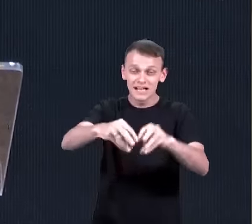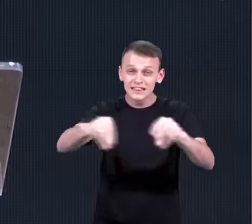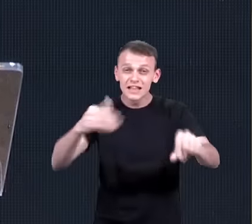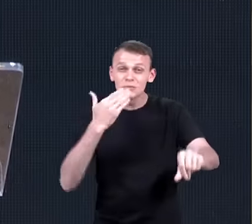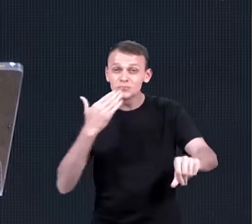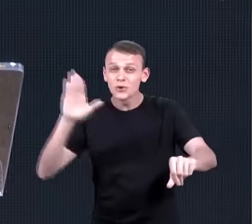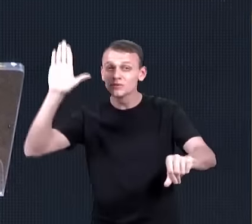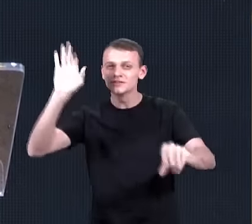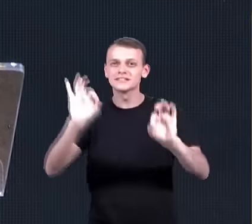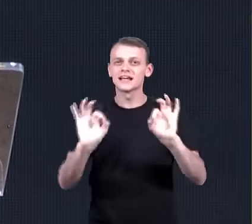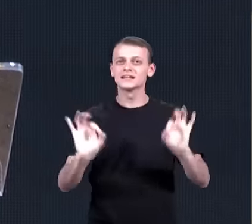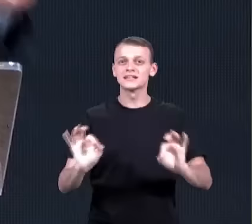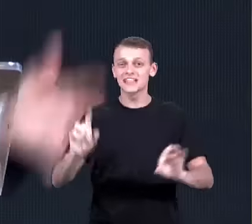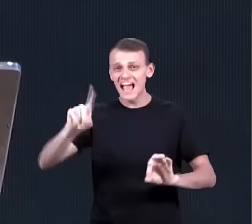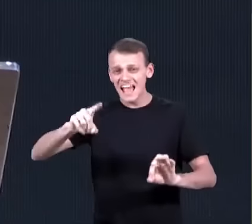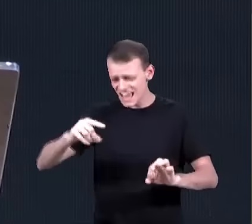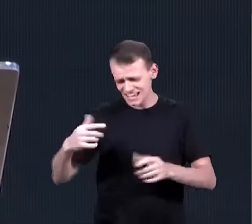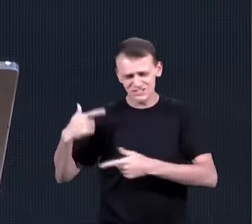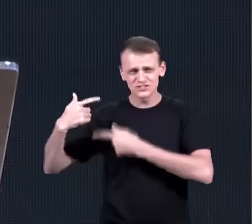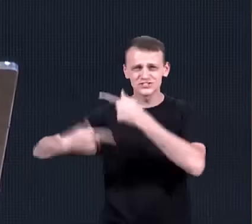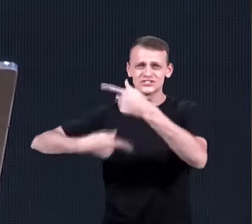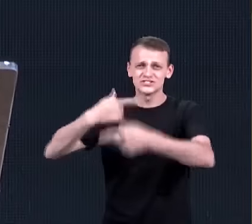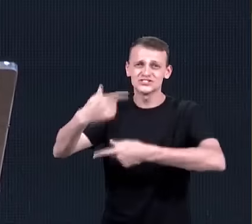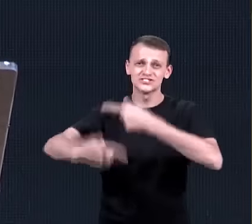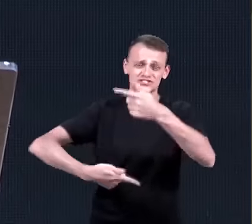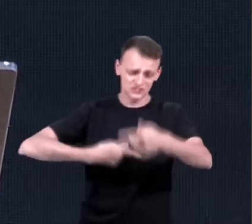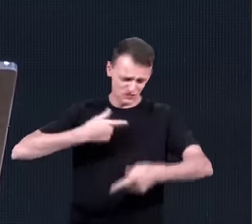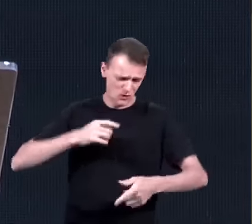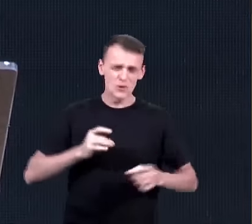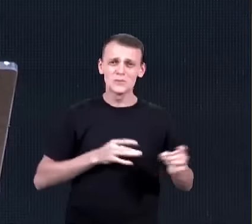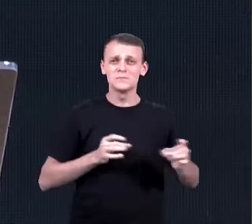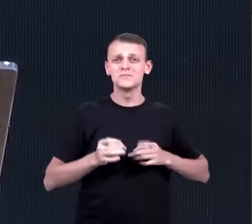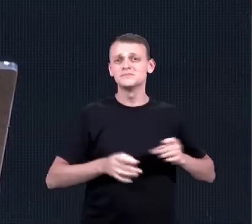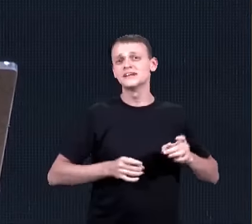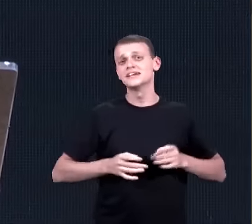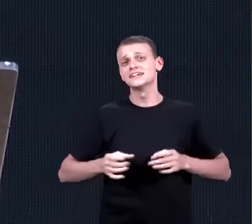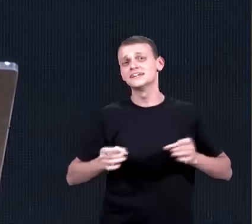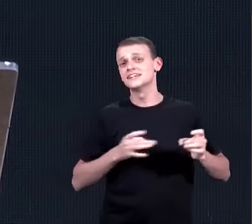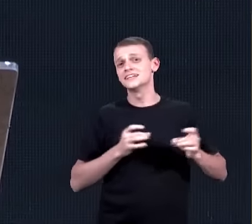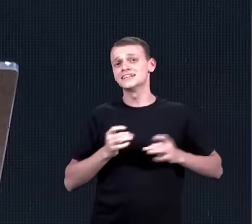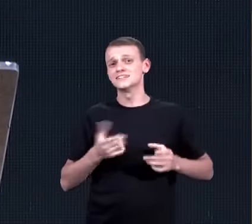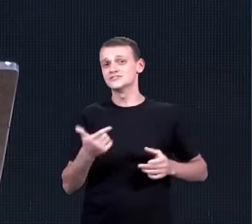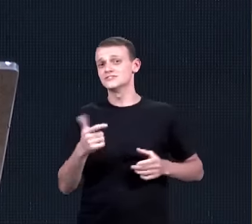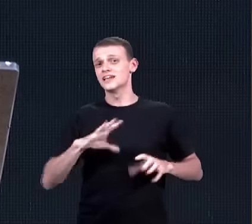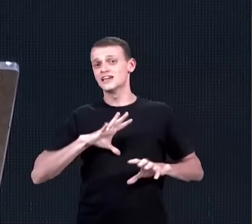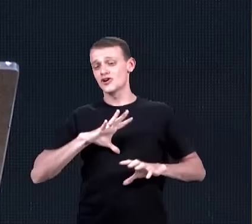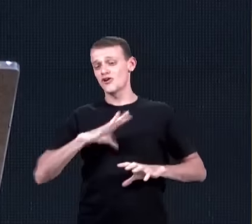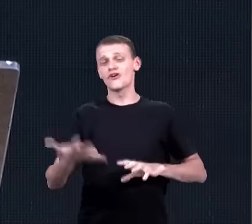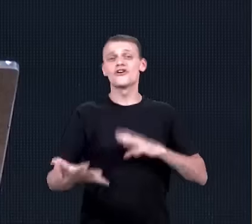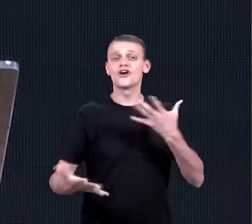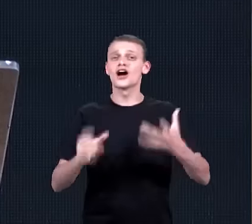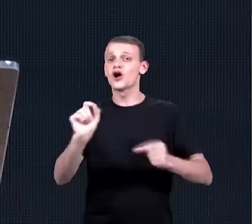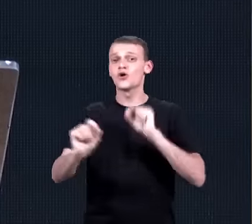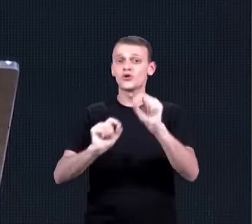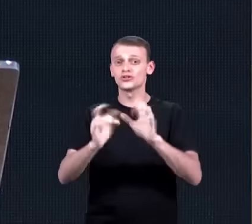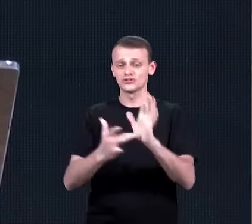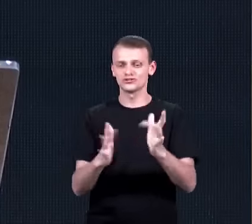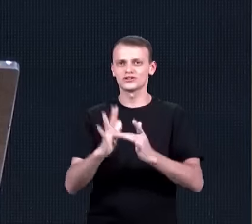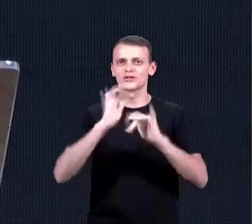Esta é uma geração que está com receio de cumprir o que Deus disse para eles